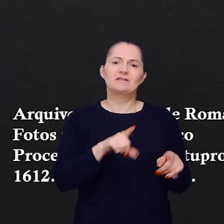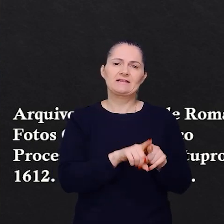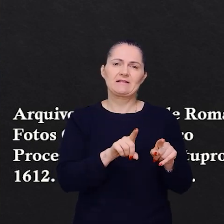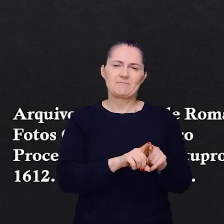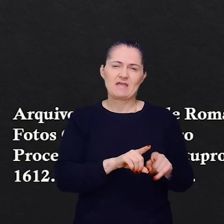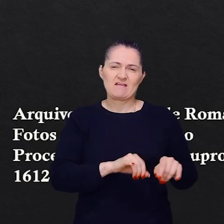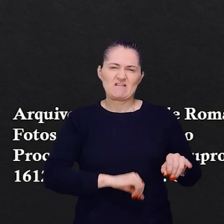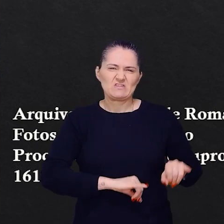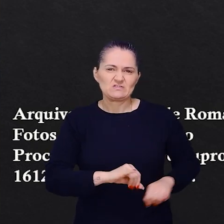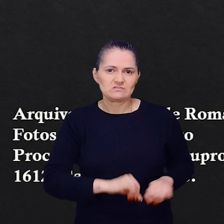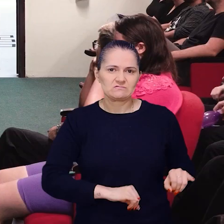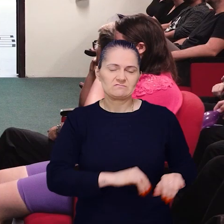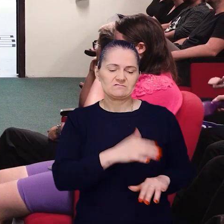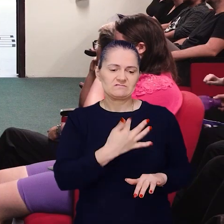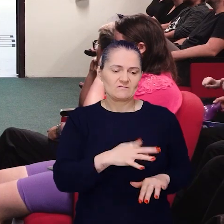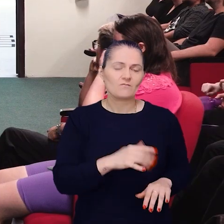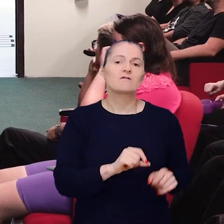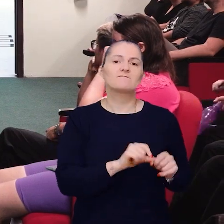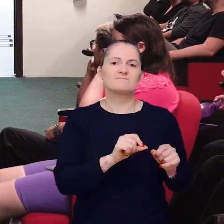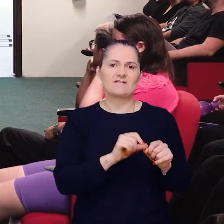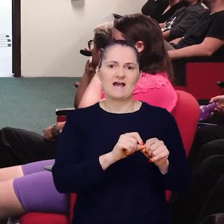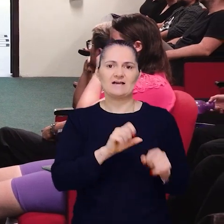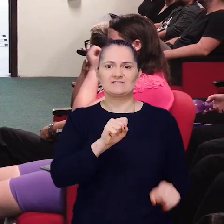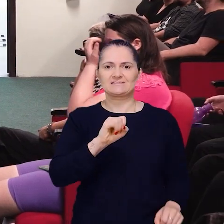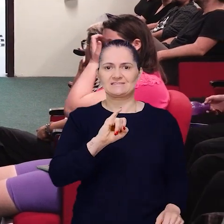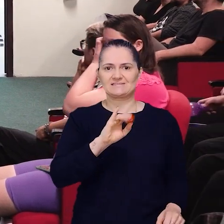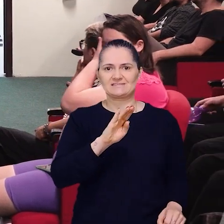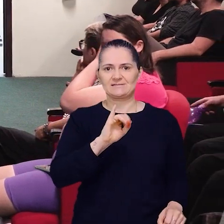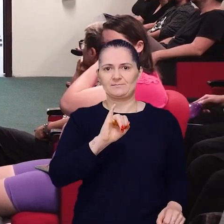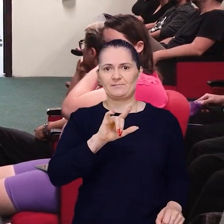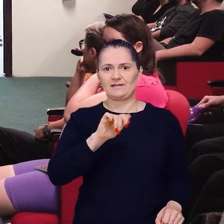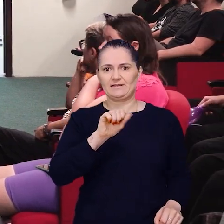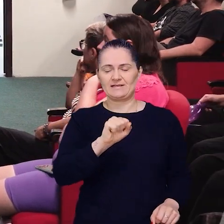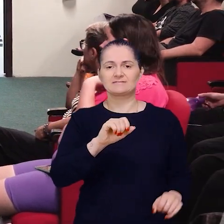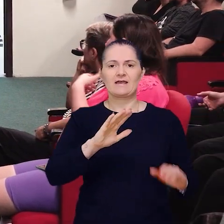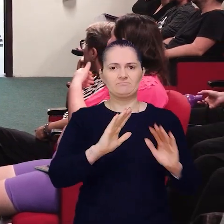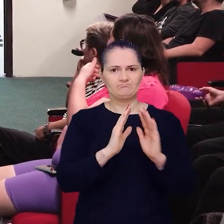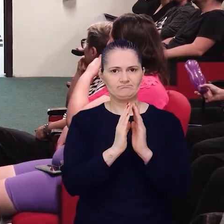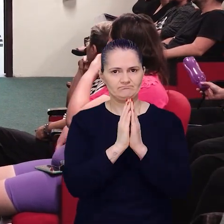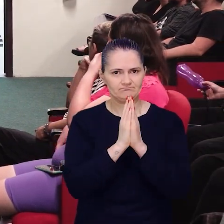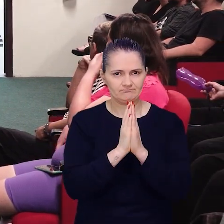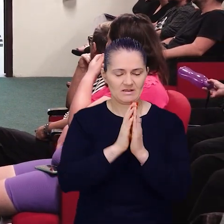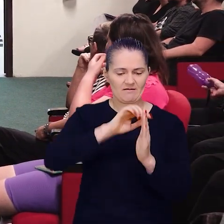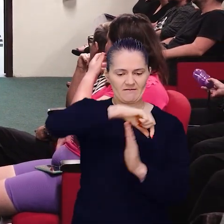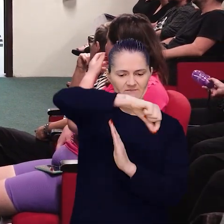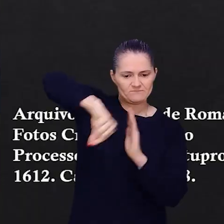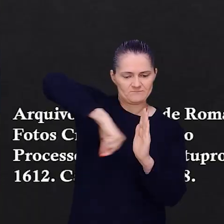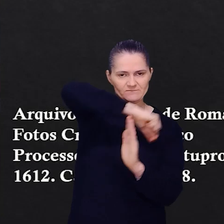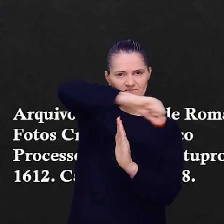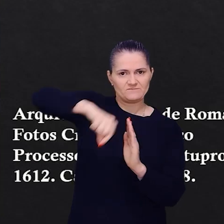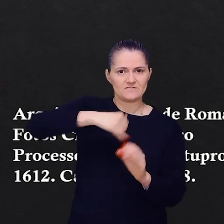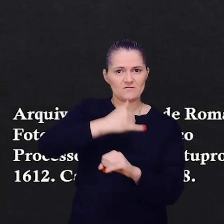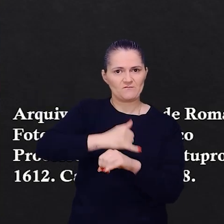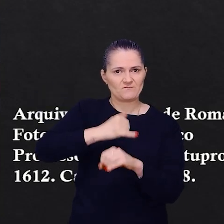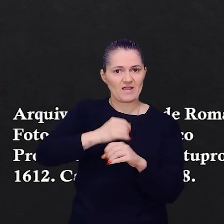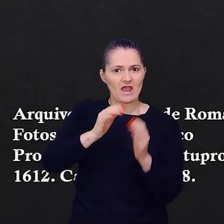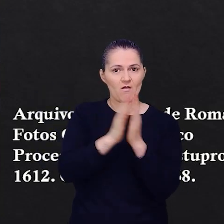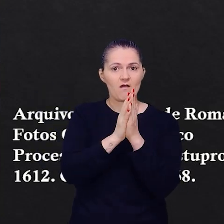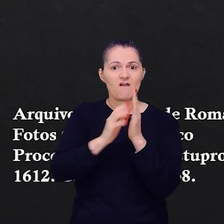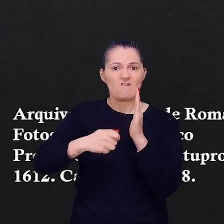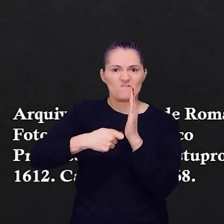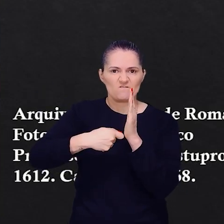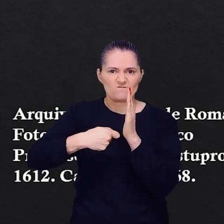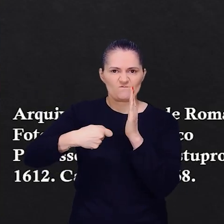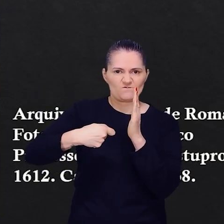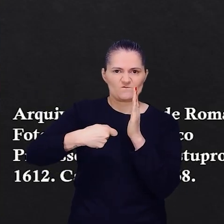das sibilas, que é posicionar as mãos em posição de oração e amarrar com um fio de ferro ou um barbante grosso